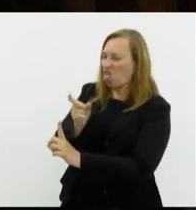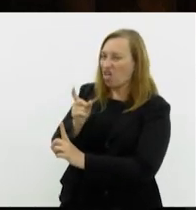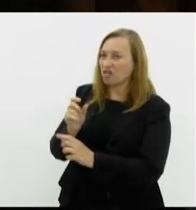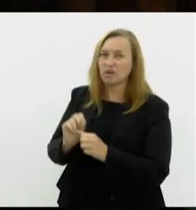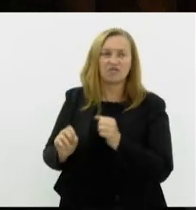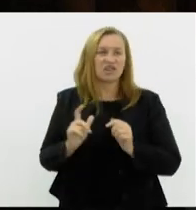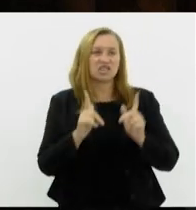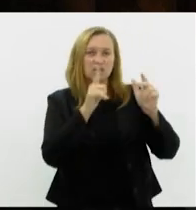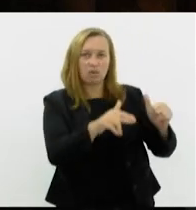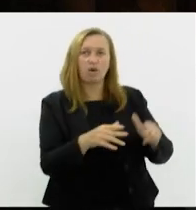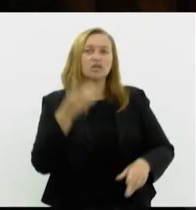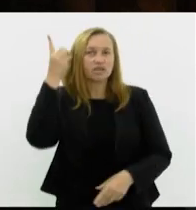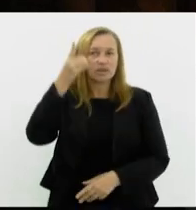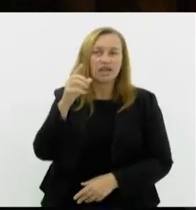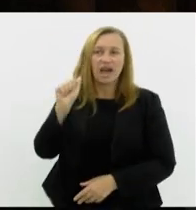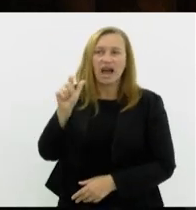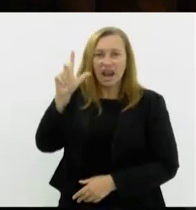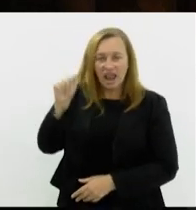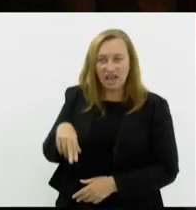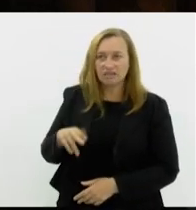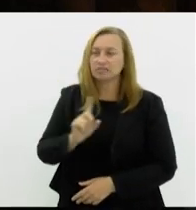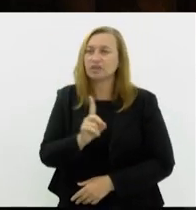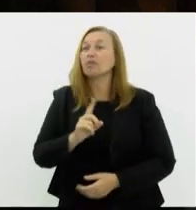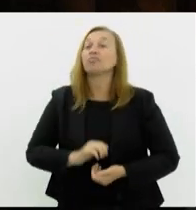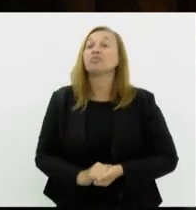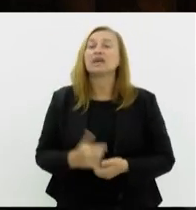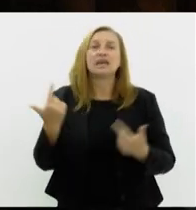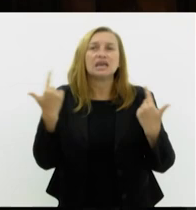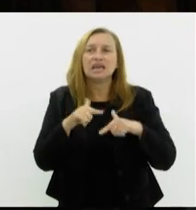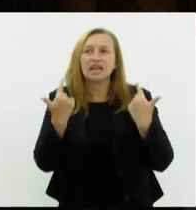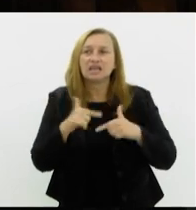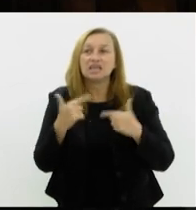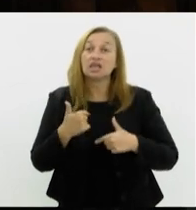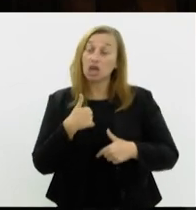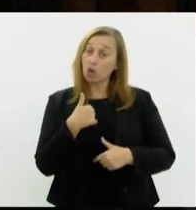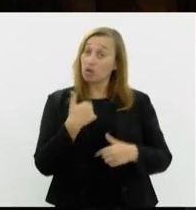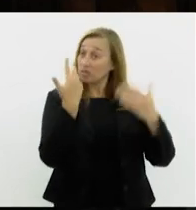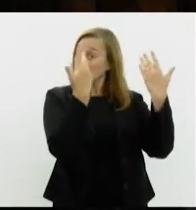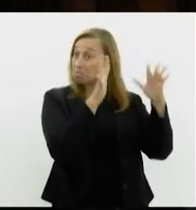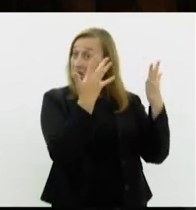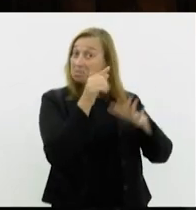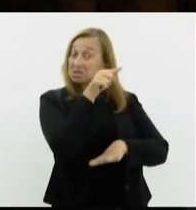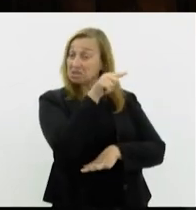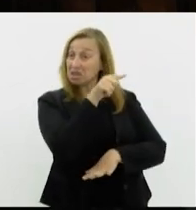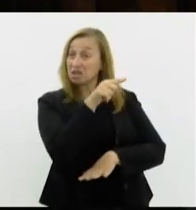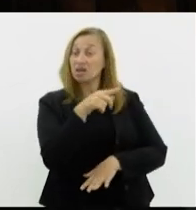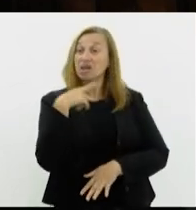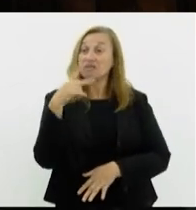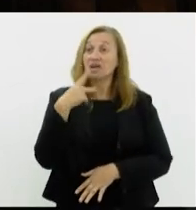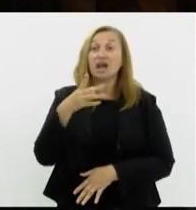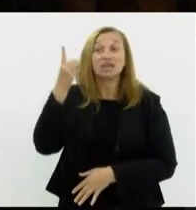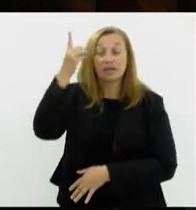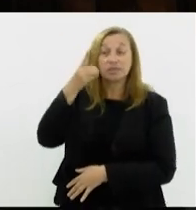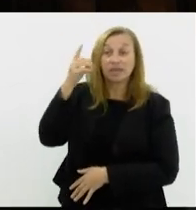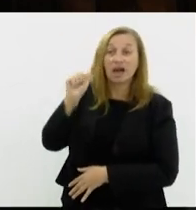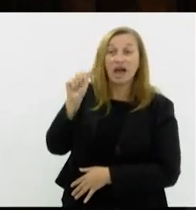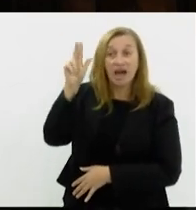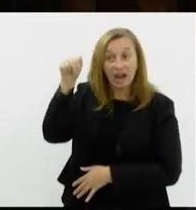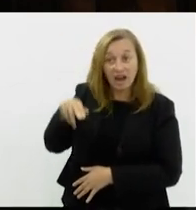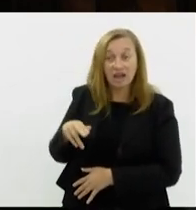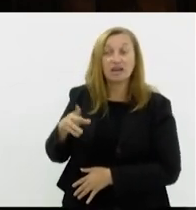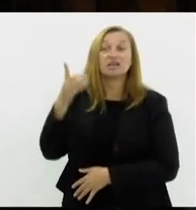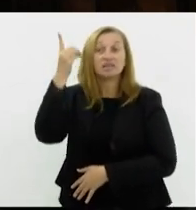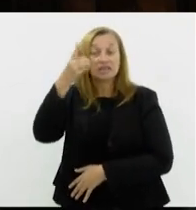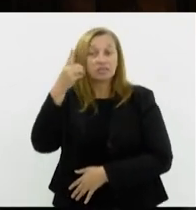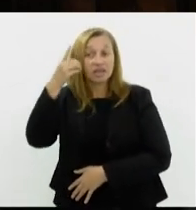colega, com o deputado Alan Lopes. Engraçado que eu ia, inclusive, elogiá-lo. Eu ia dizer, deputado Alan Lopes, deputado Felipe Paubel, deputada